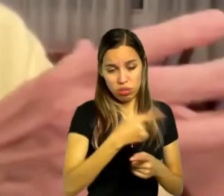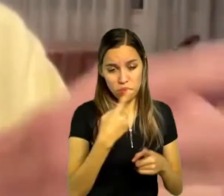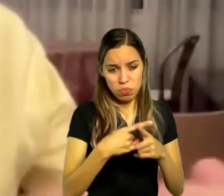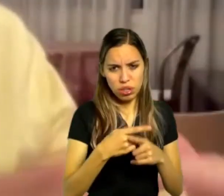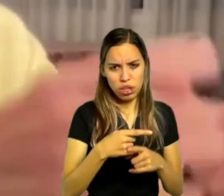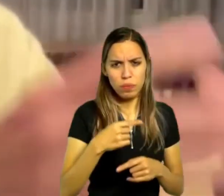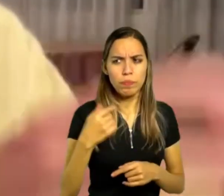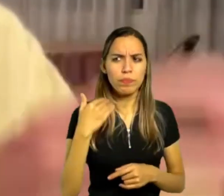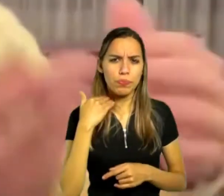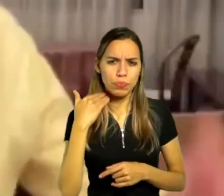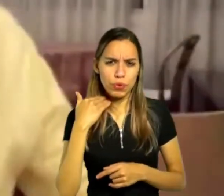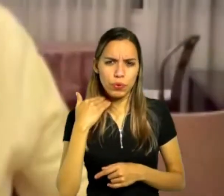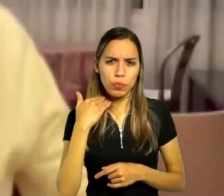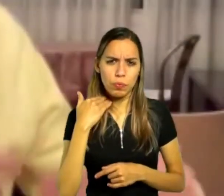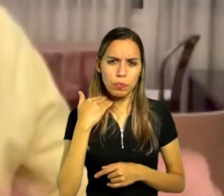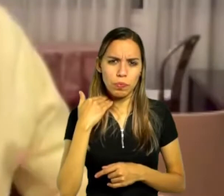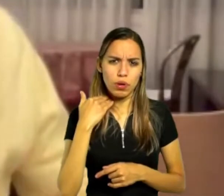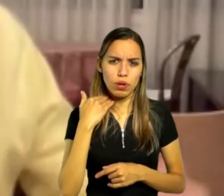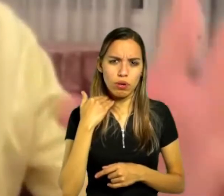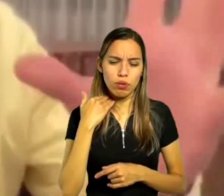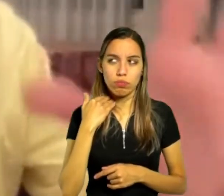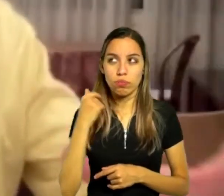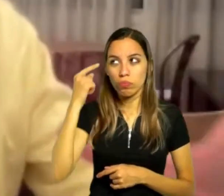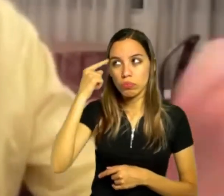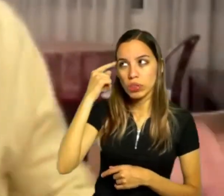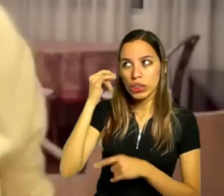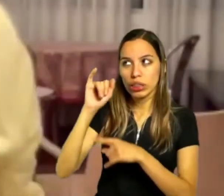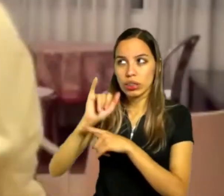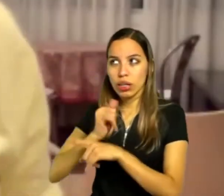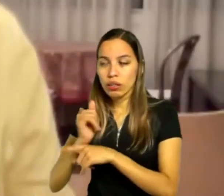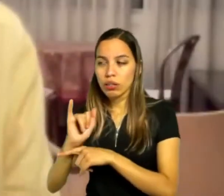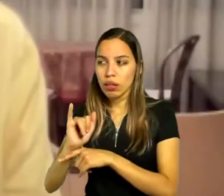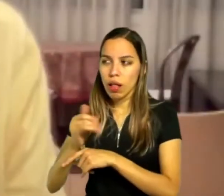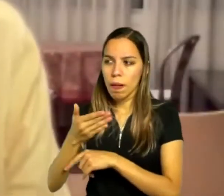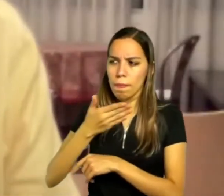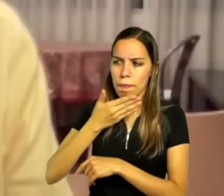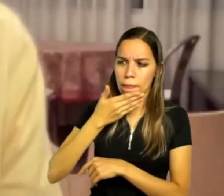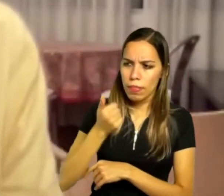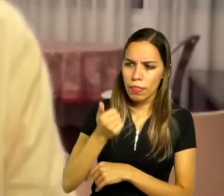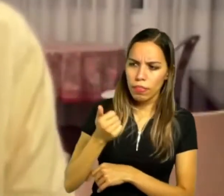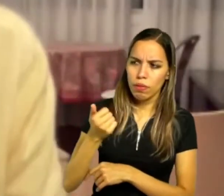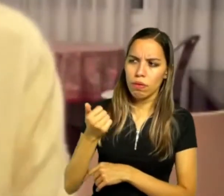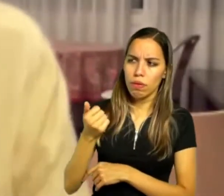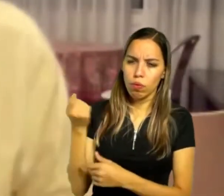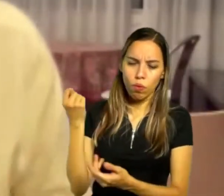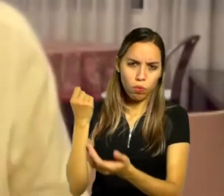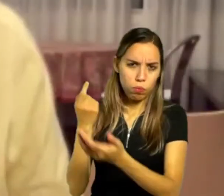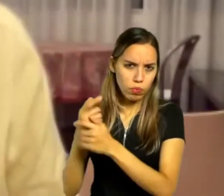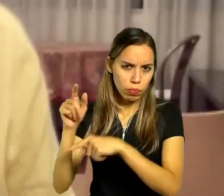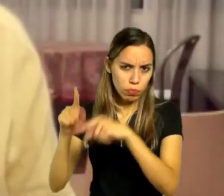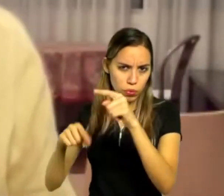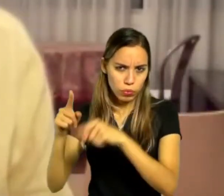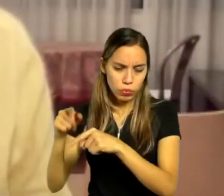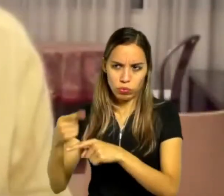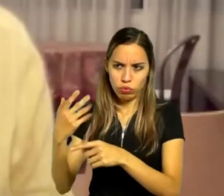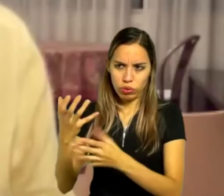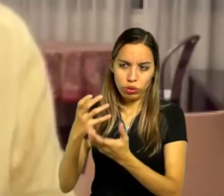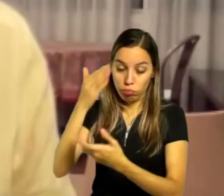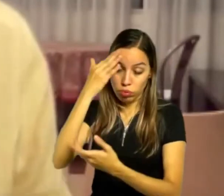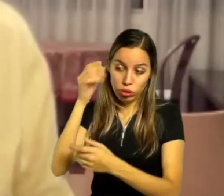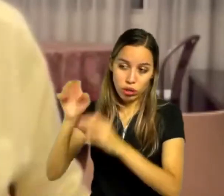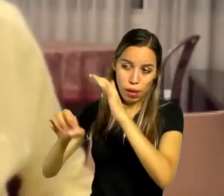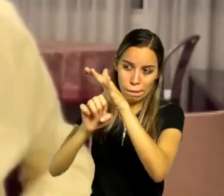se as empresas contratadas para vender material e tal, se eram empresas sérias. Da mesma forma que eles